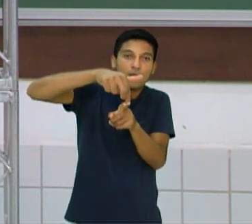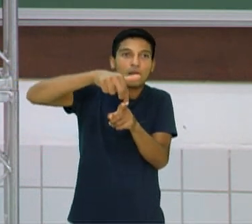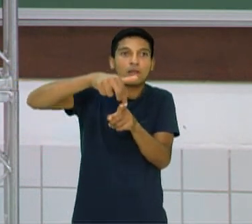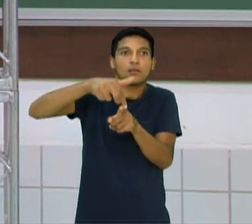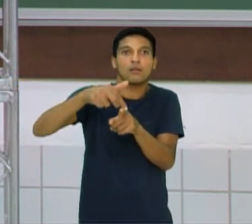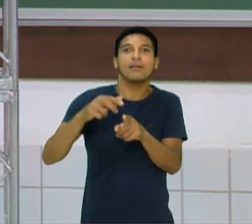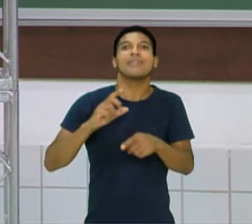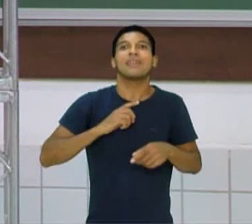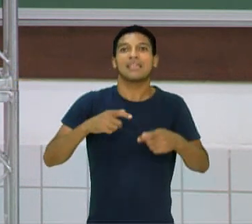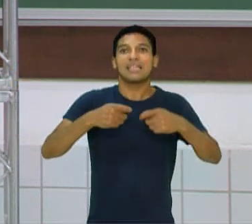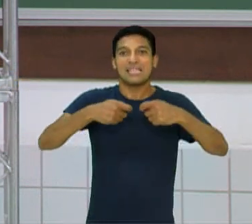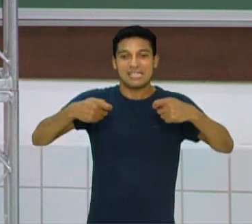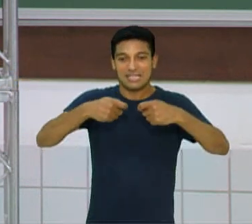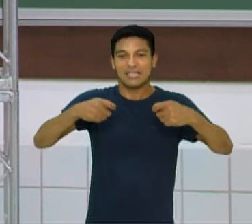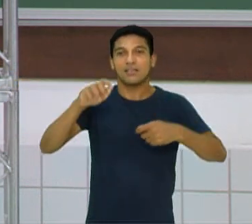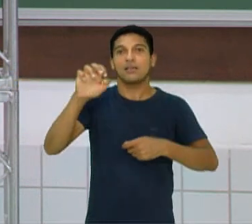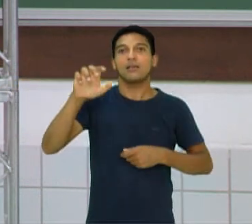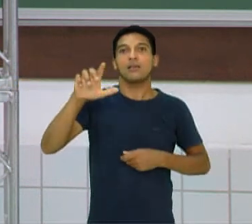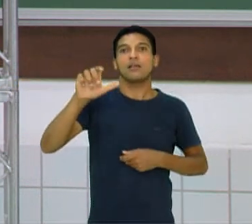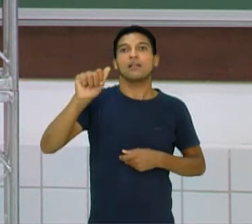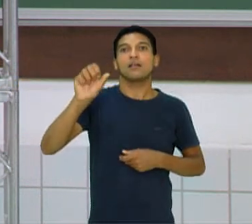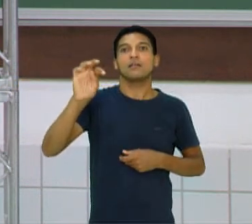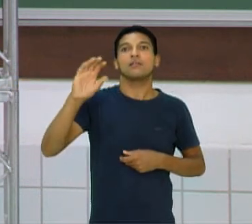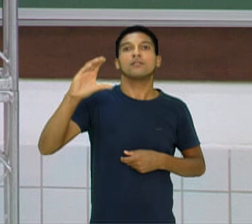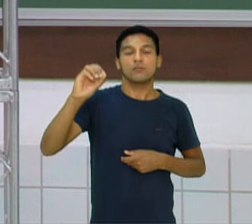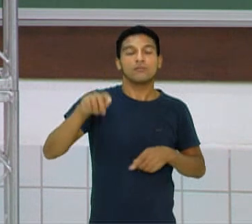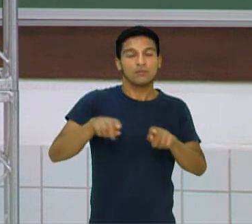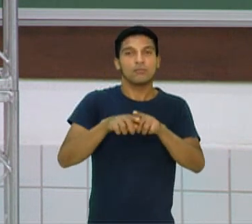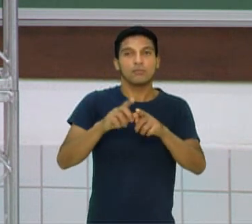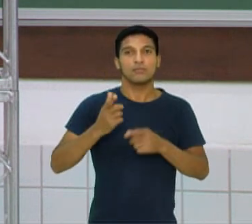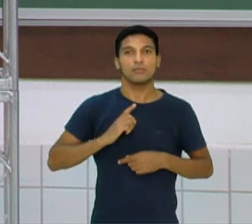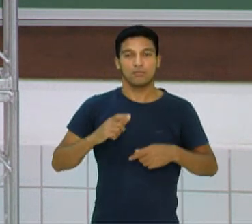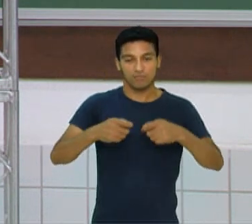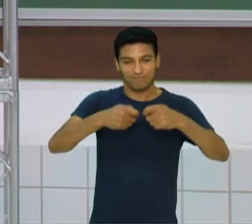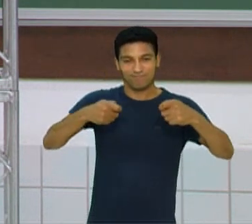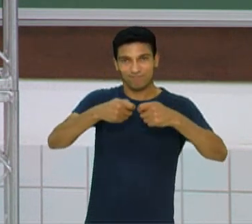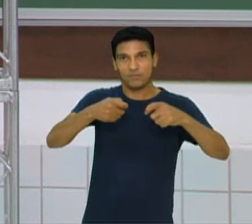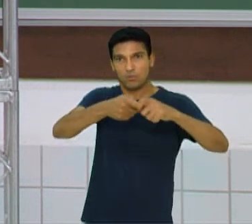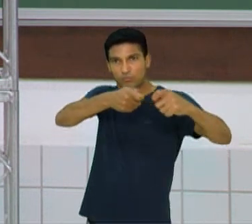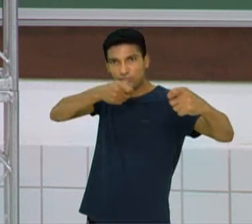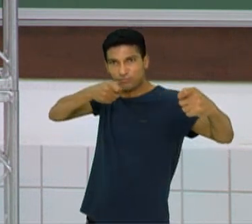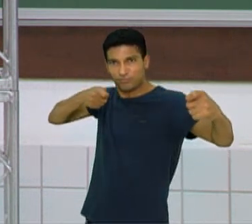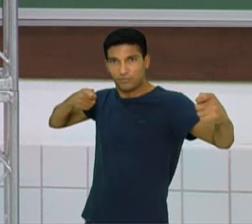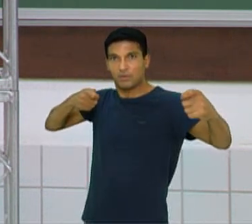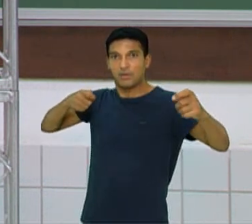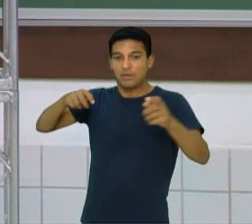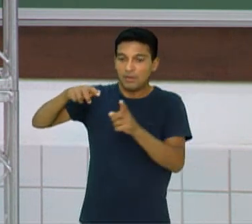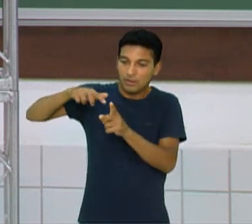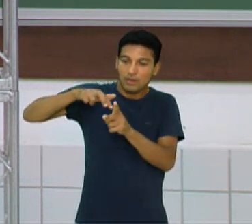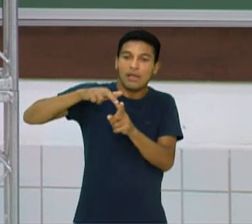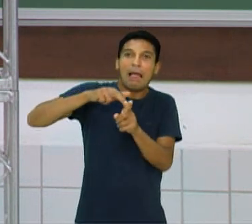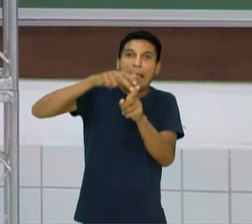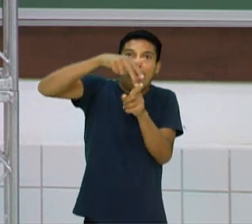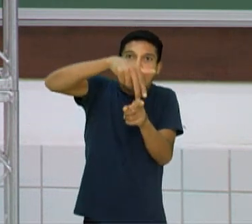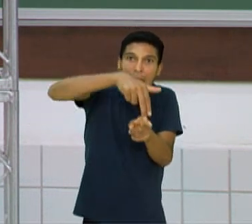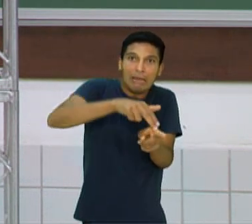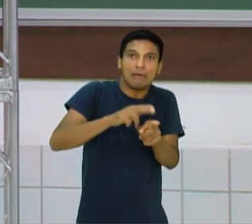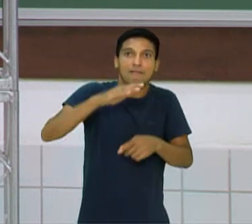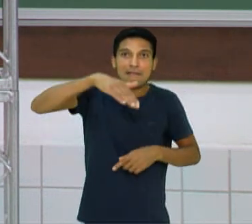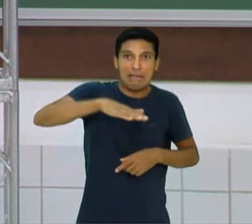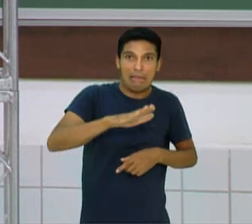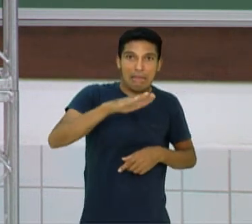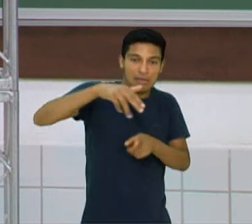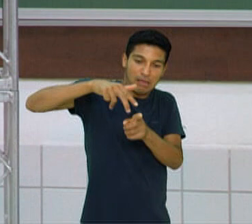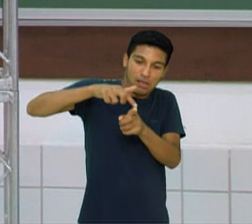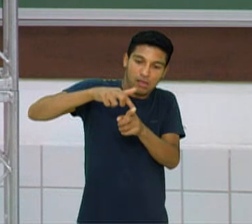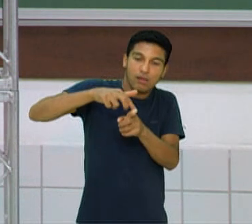momento potencial. Isso tem a ver um pouco, né, com física, de ele flambar, ele funciona quase